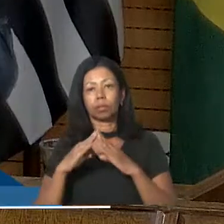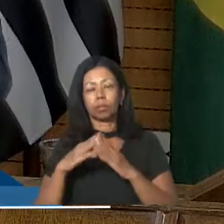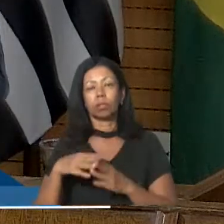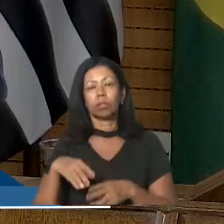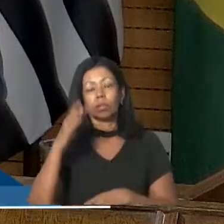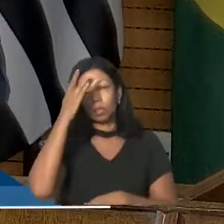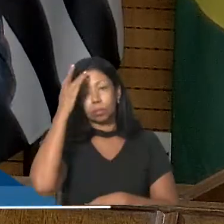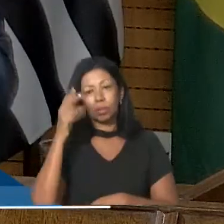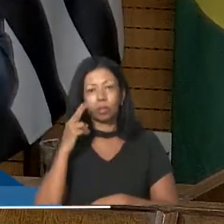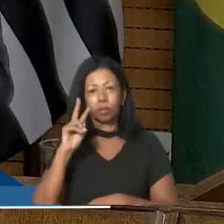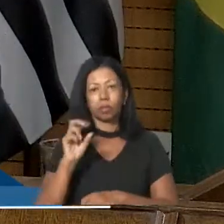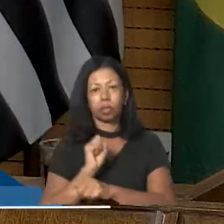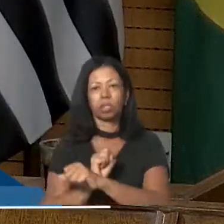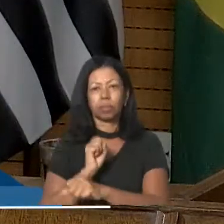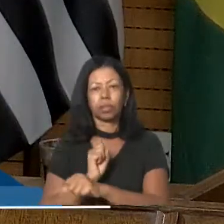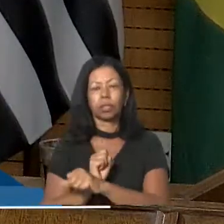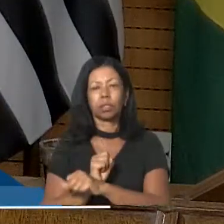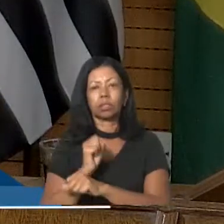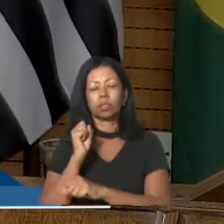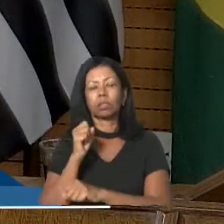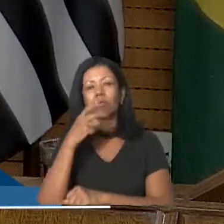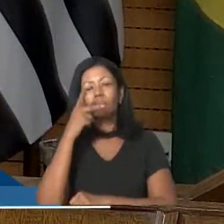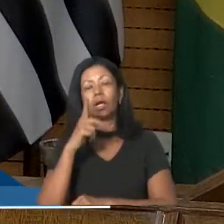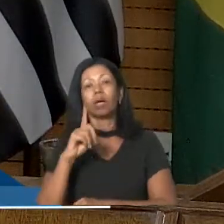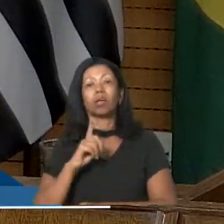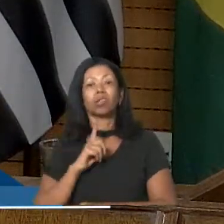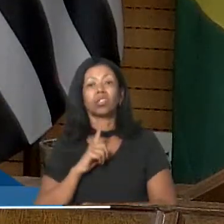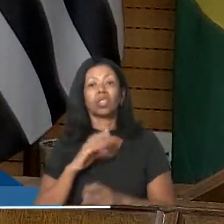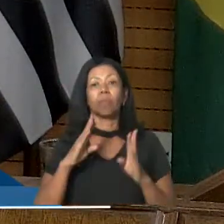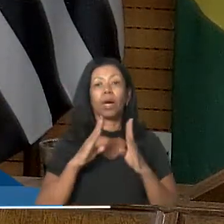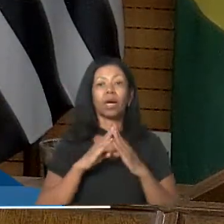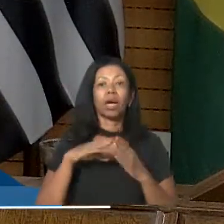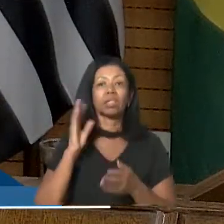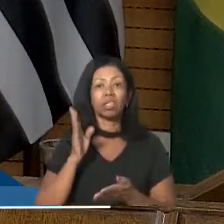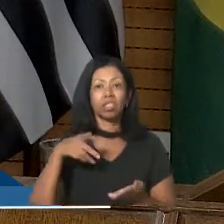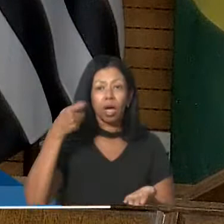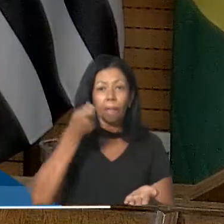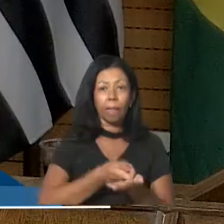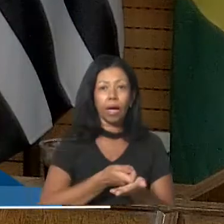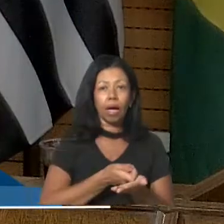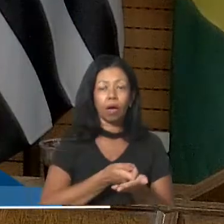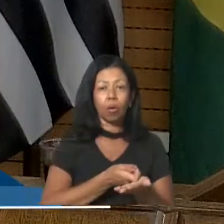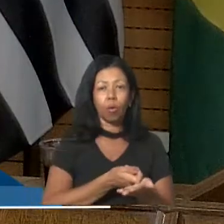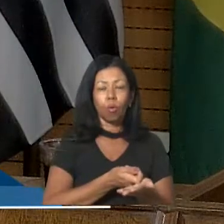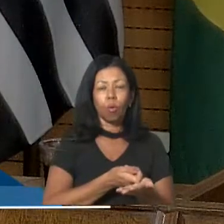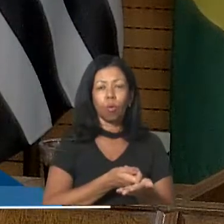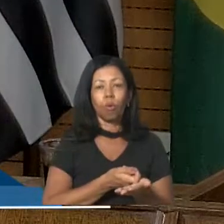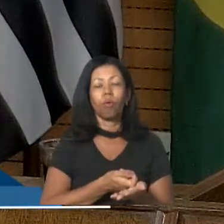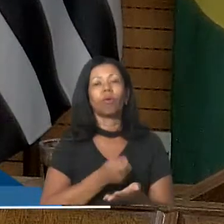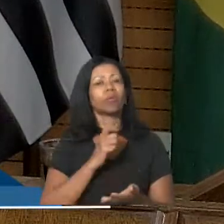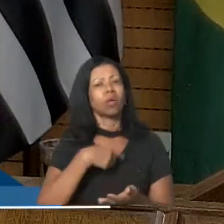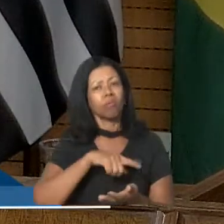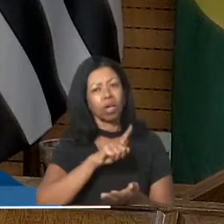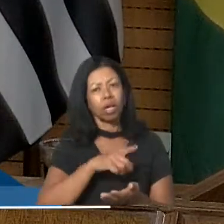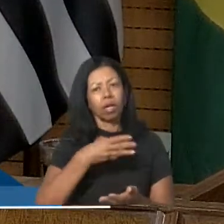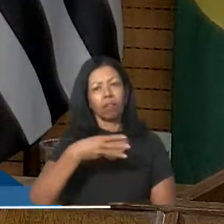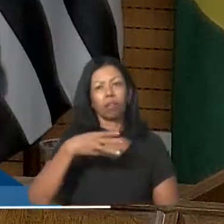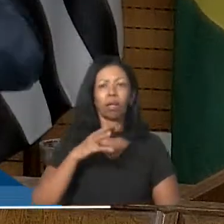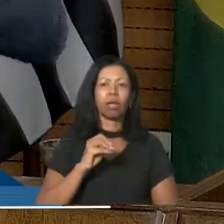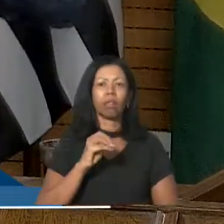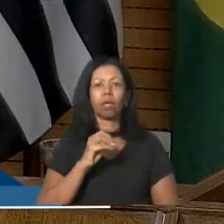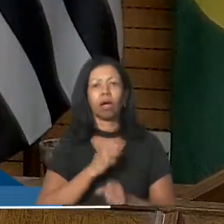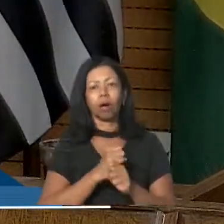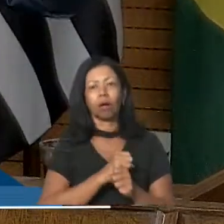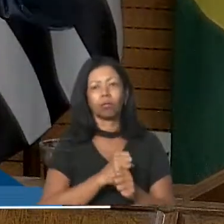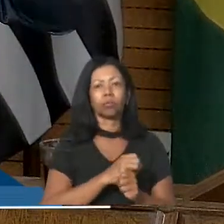sua esperança, poxa, eu tinha uma casa quitada, eu saí de uma área onde eu já estava lá há 30 anos, eu tive